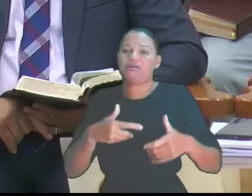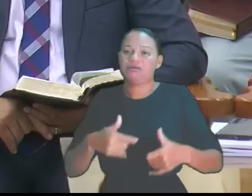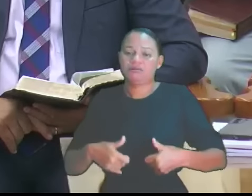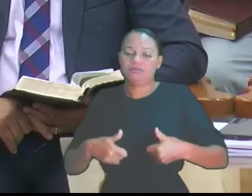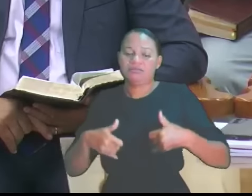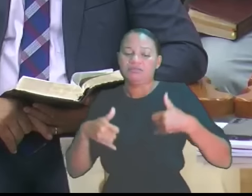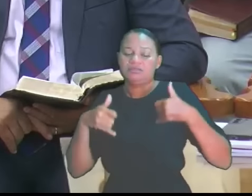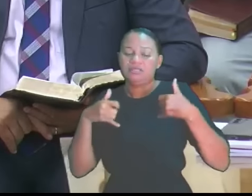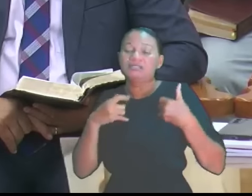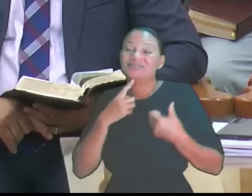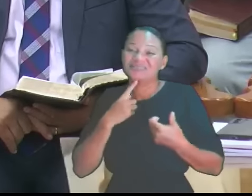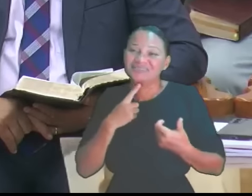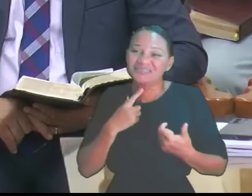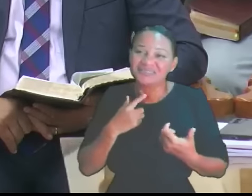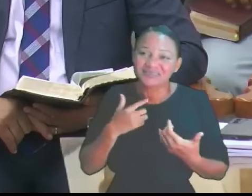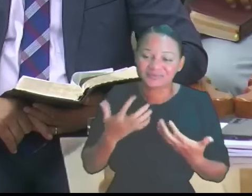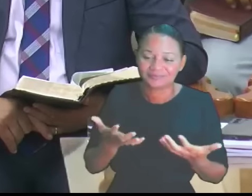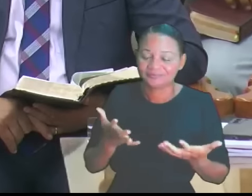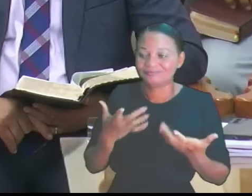Esse desejo de querer tocar